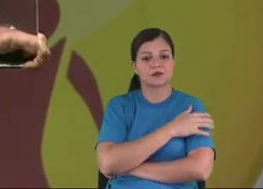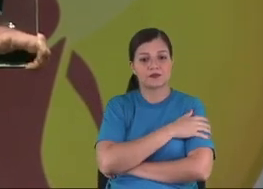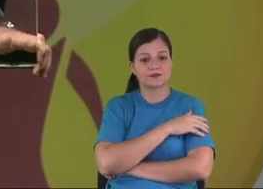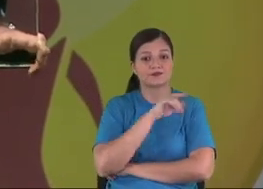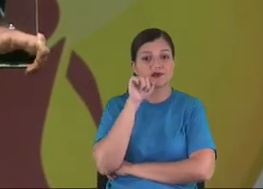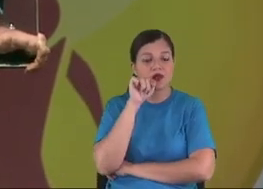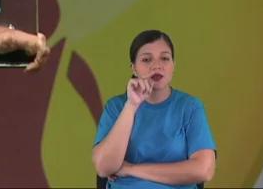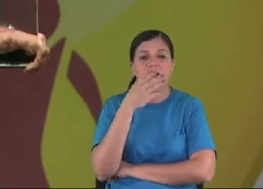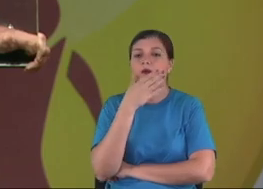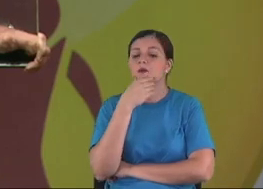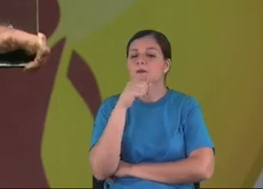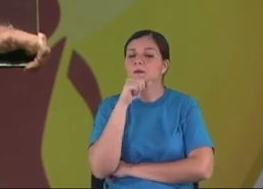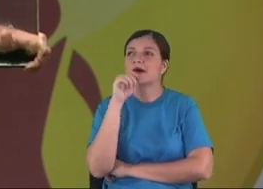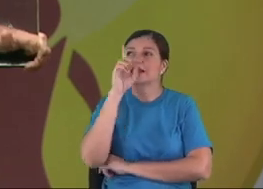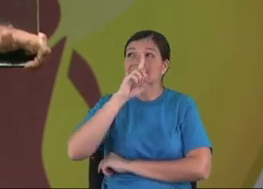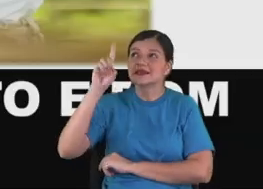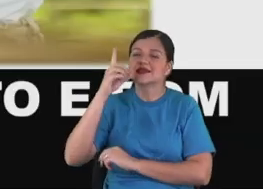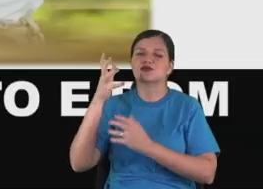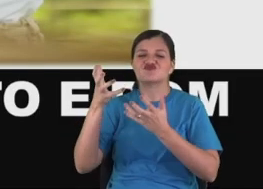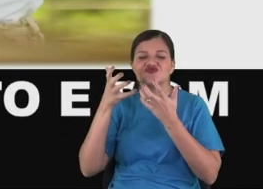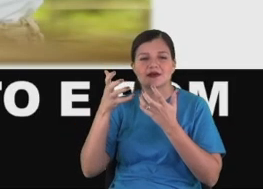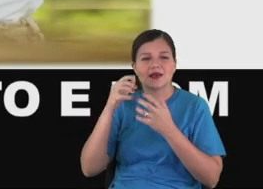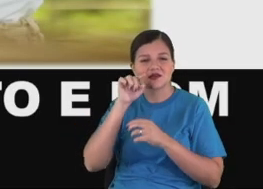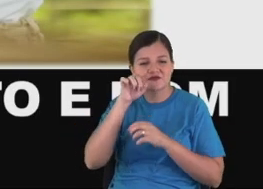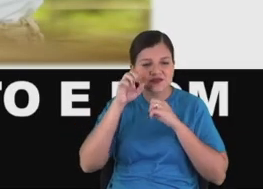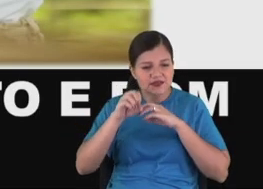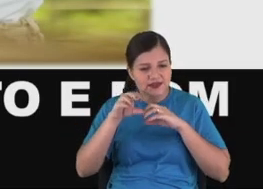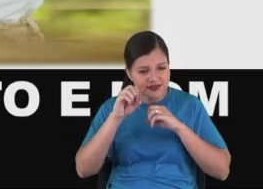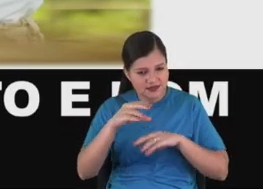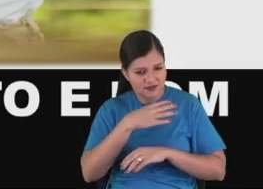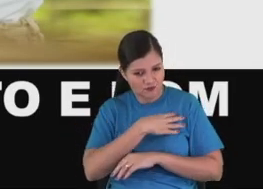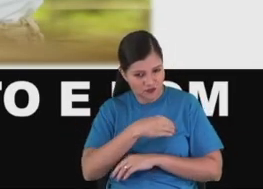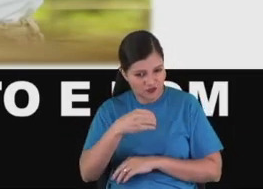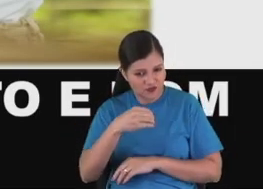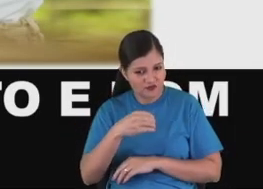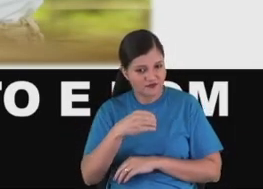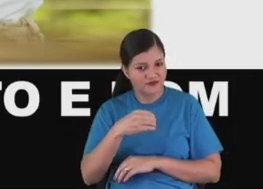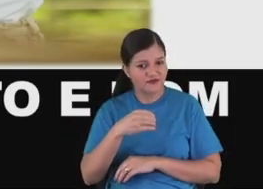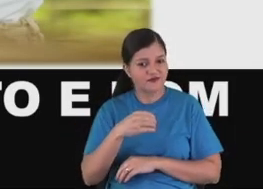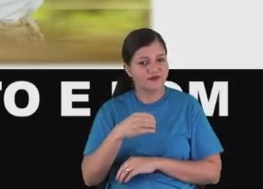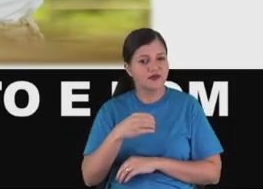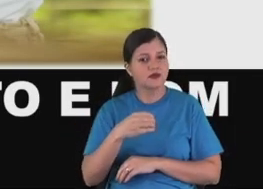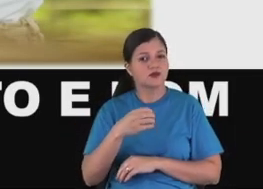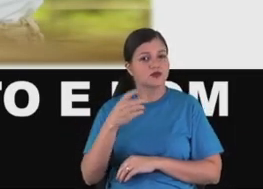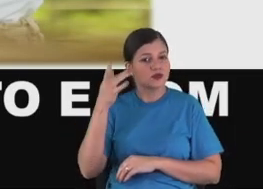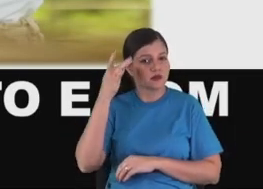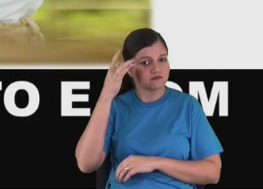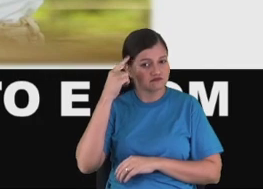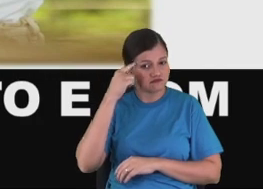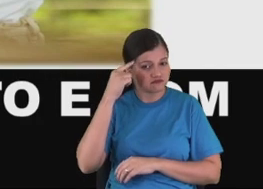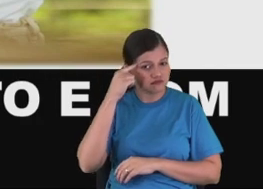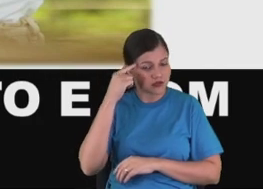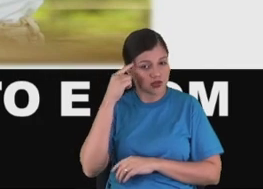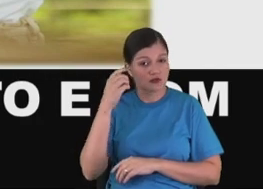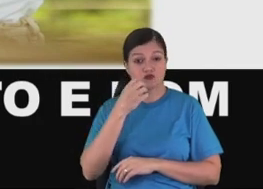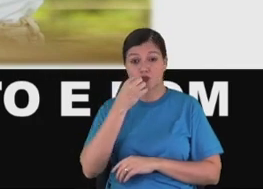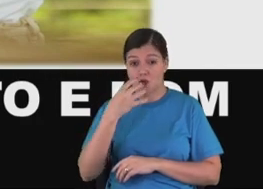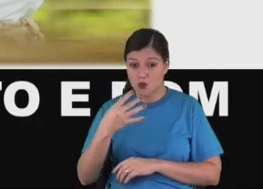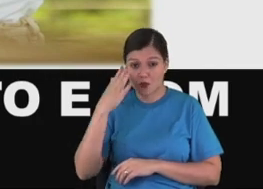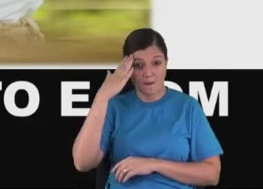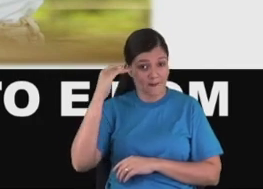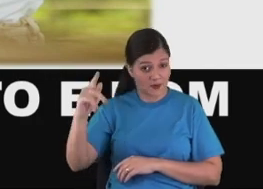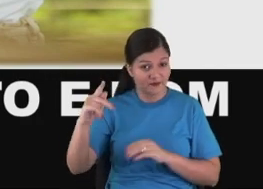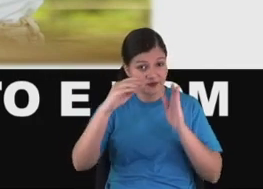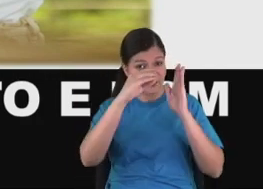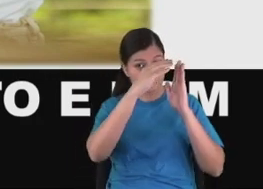você precisa, Deus quer que você ensine para os seus filhos discernimento e bom senso. Provérbios capítulo 4, verso 5. Provérbios 4,